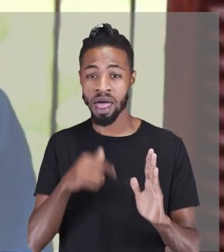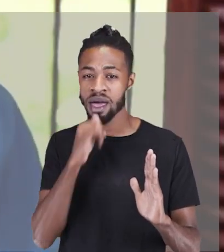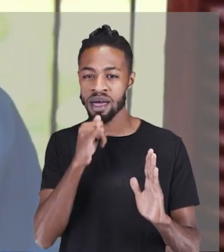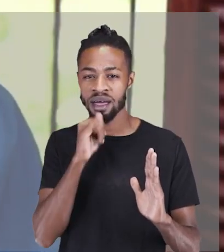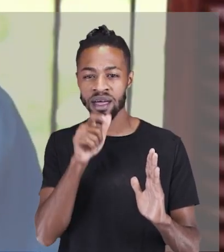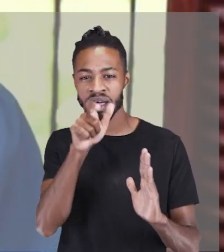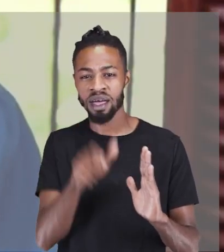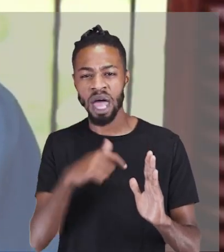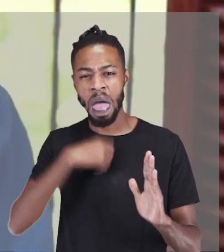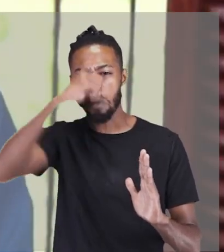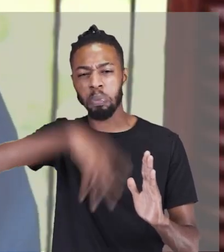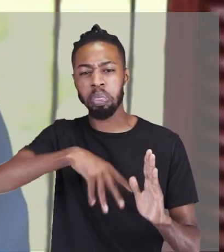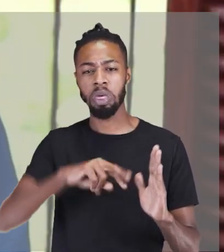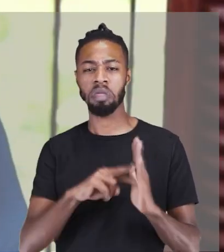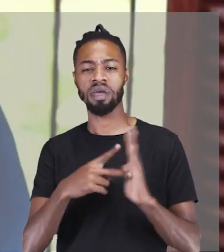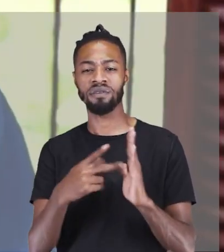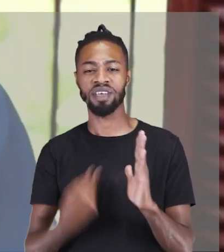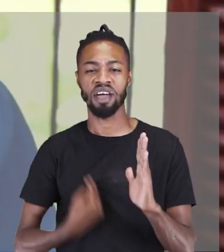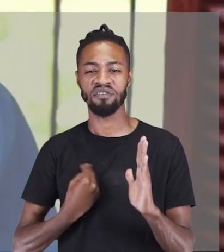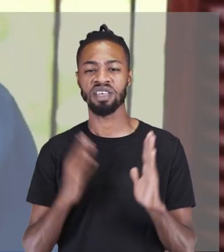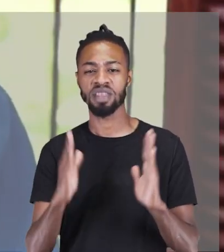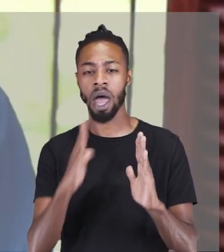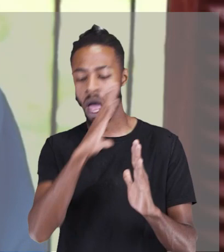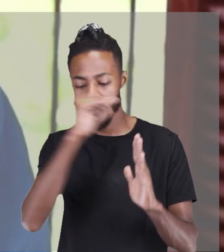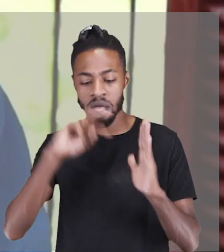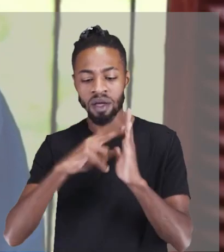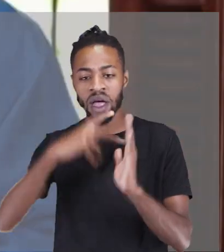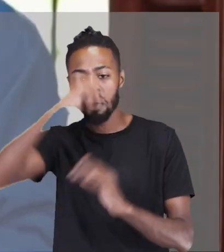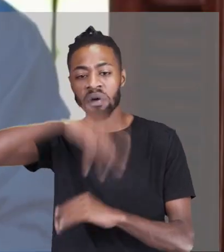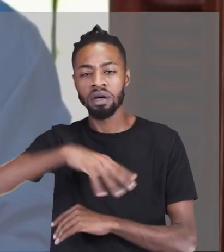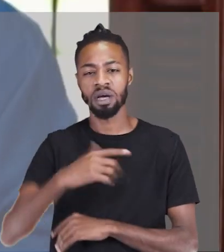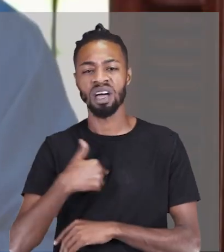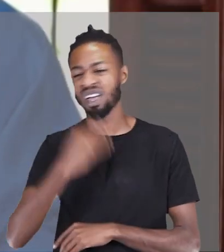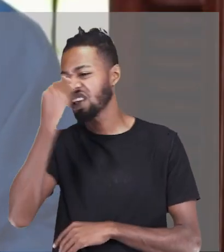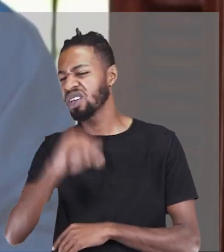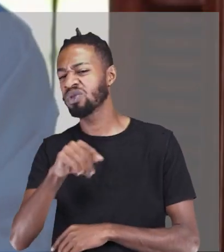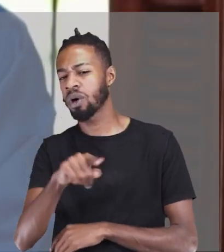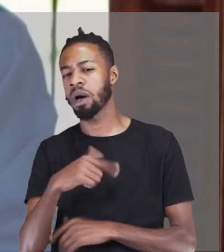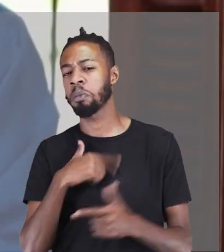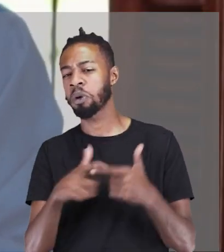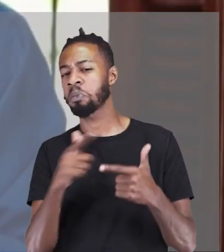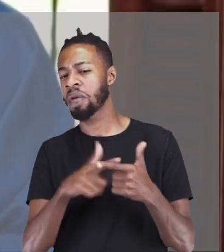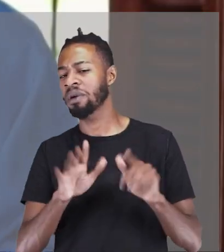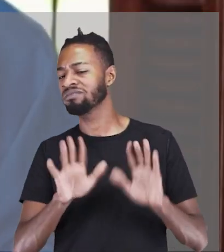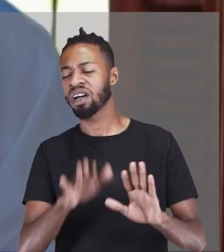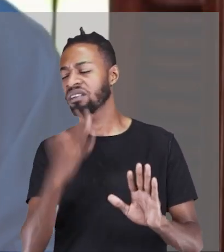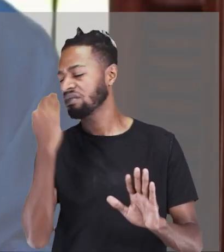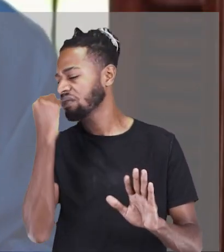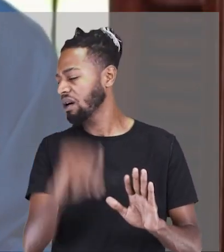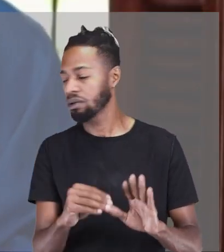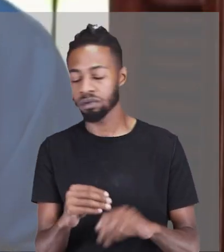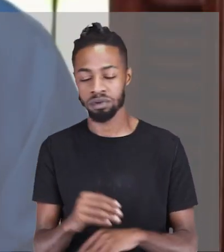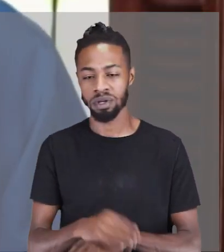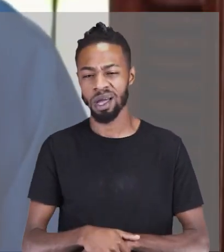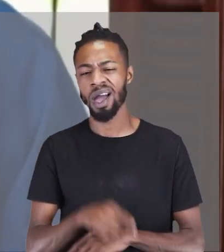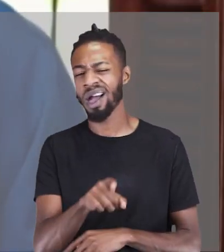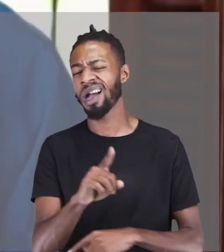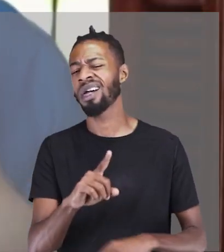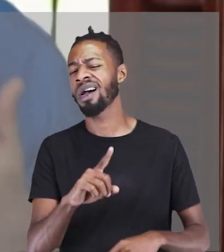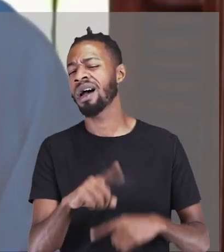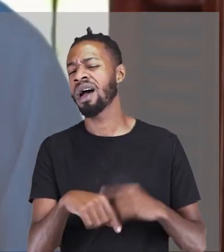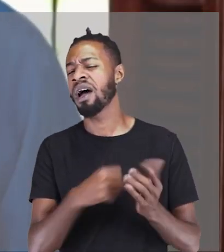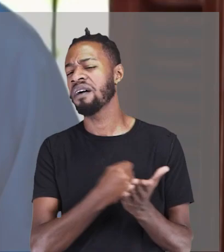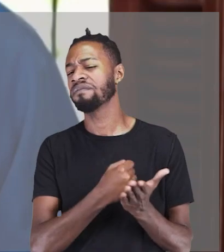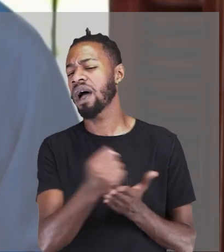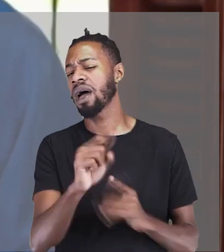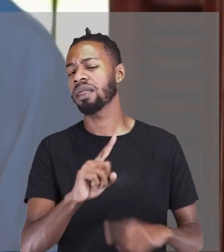gente ouvir falar que é a fase da aborrecência e que é melhor a gente ignorar essas situações de conflito. A gente ouve que